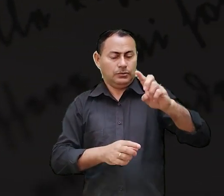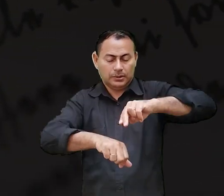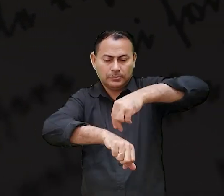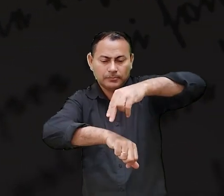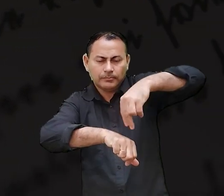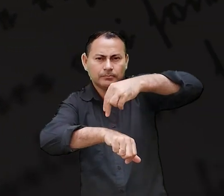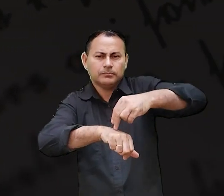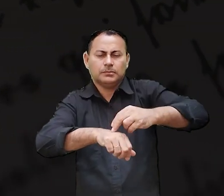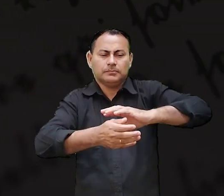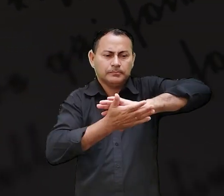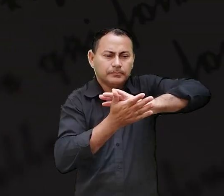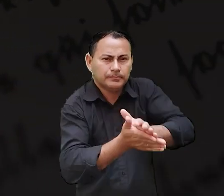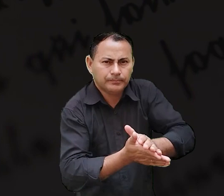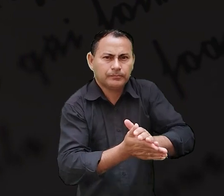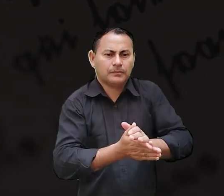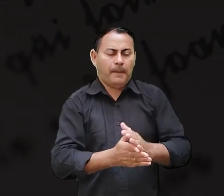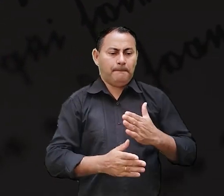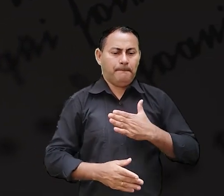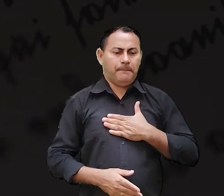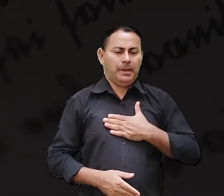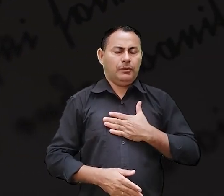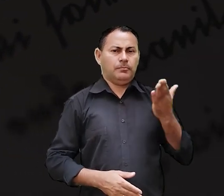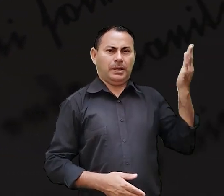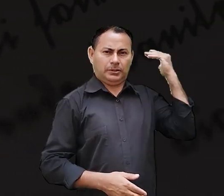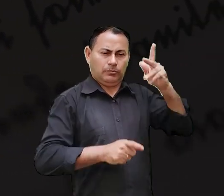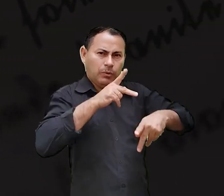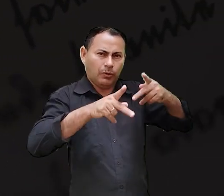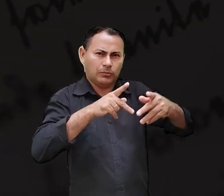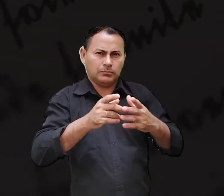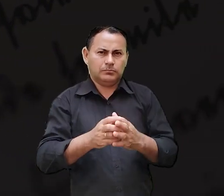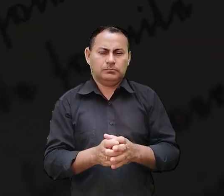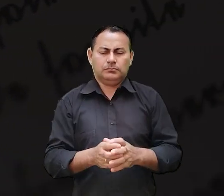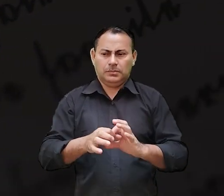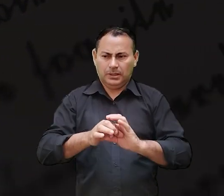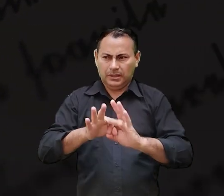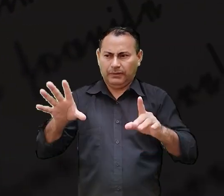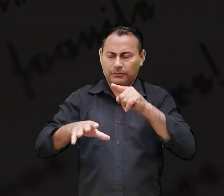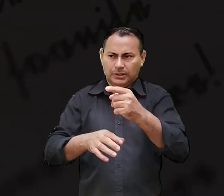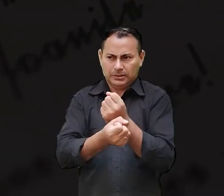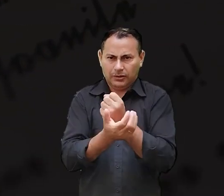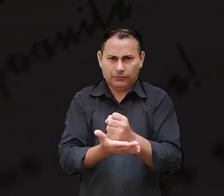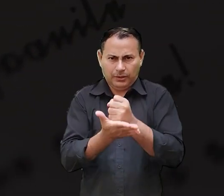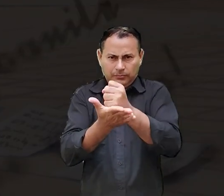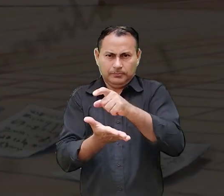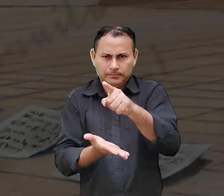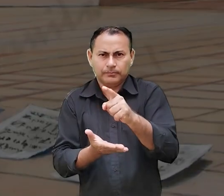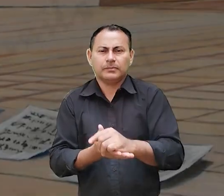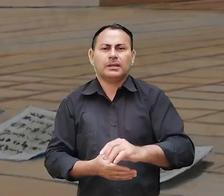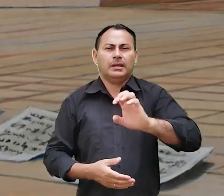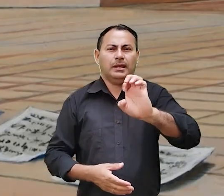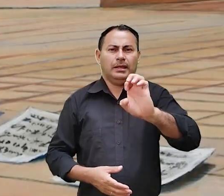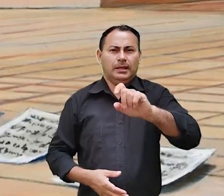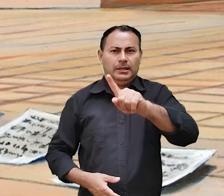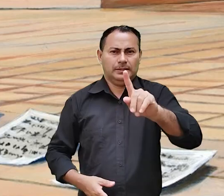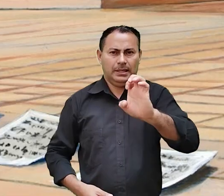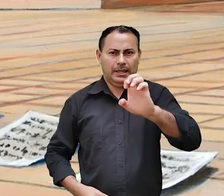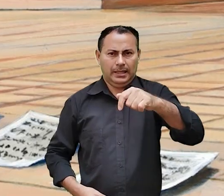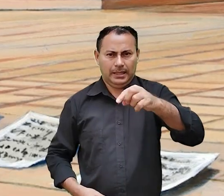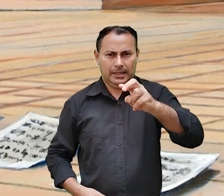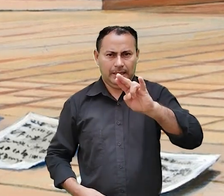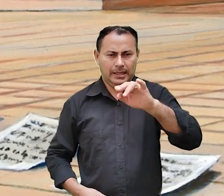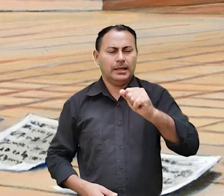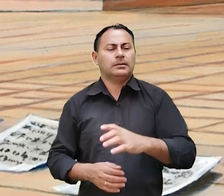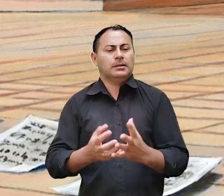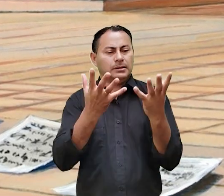deuses das Nações que foram destruídas pelos meus antepassados as livr Ezequias recebeu a